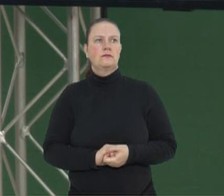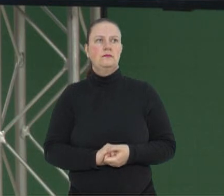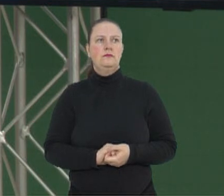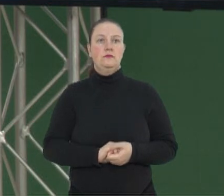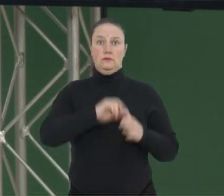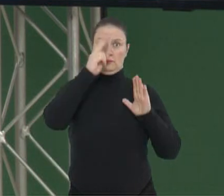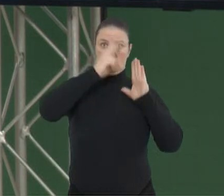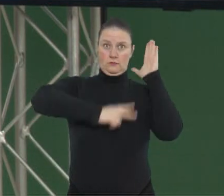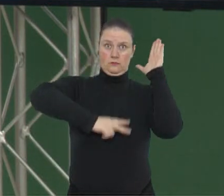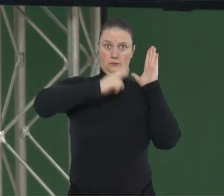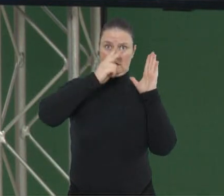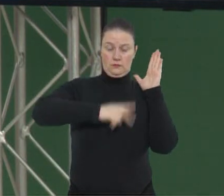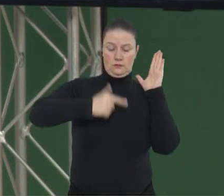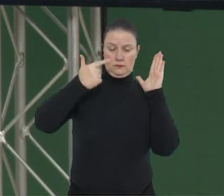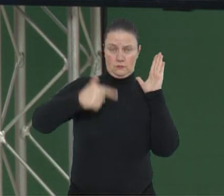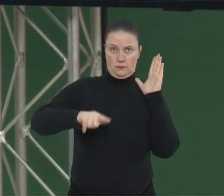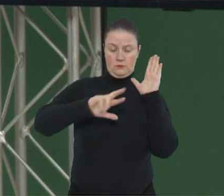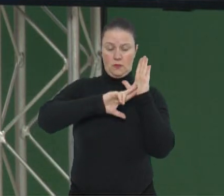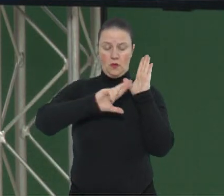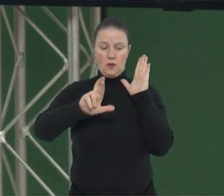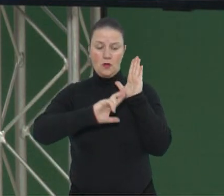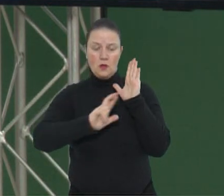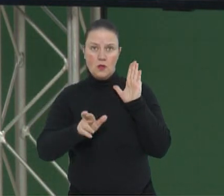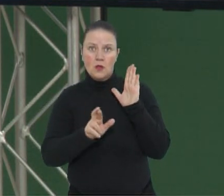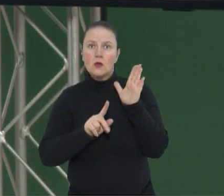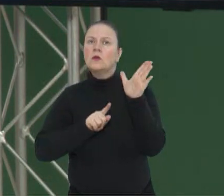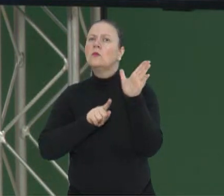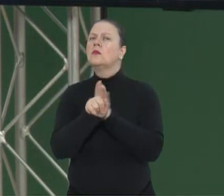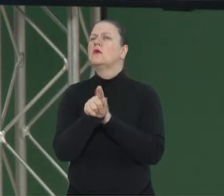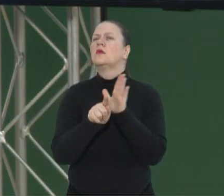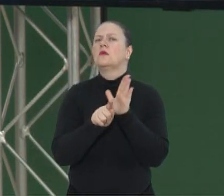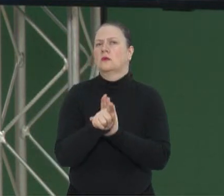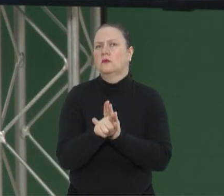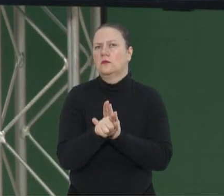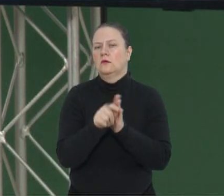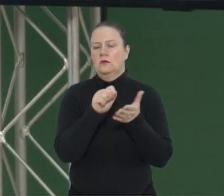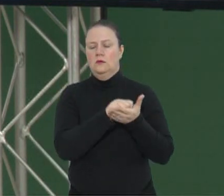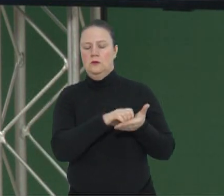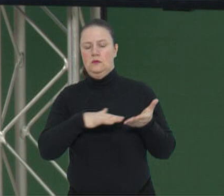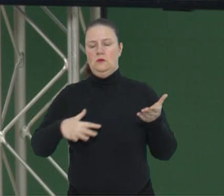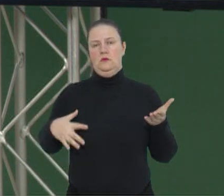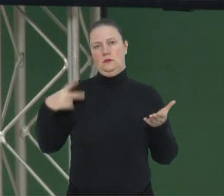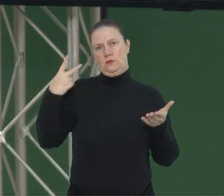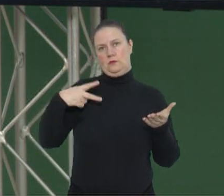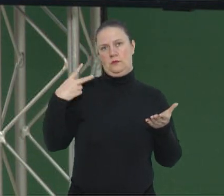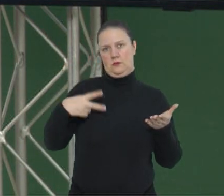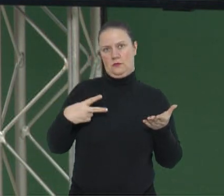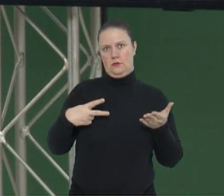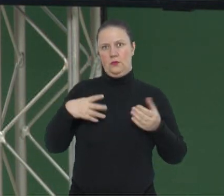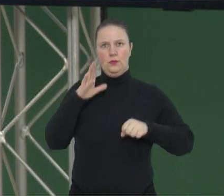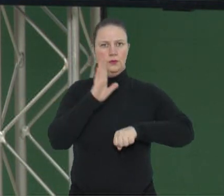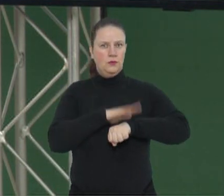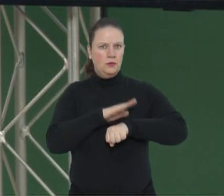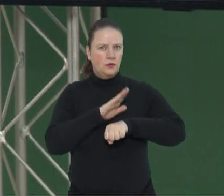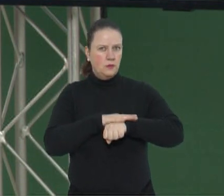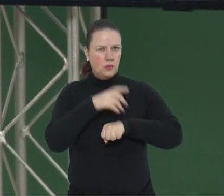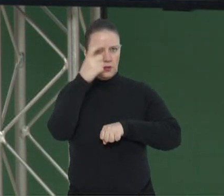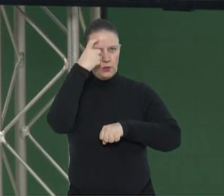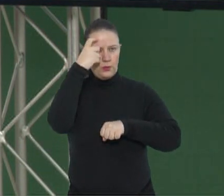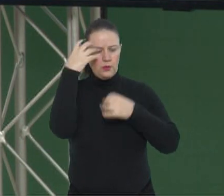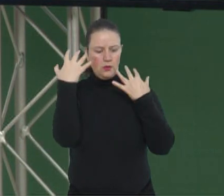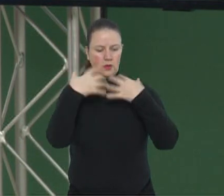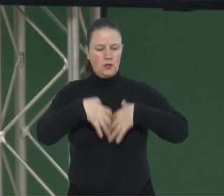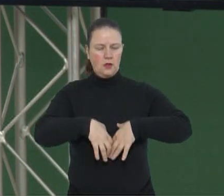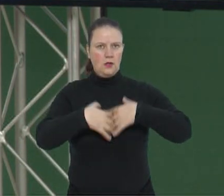estes versos e responde a la pergunta. Atividade 2, então eu deixo para vocês aí refletirem um